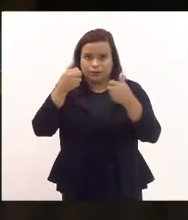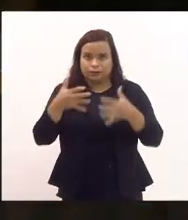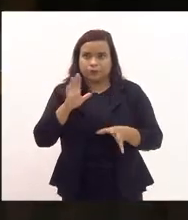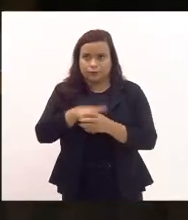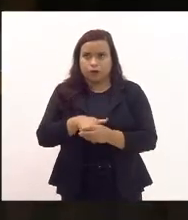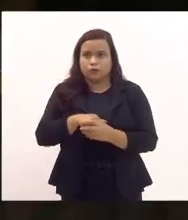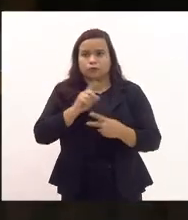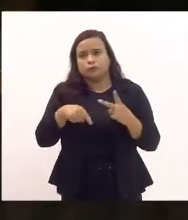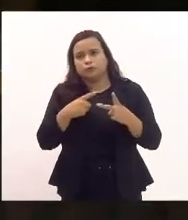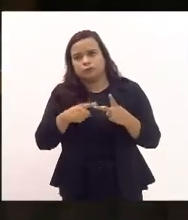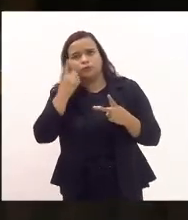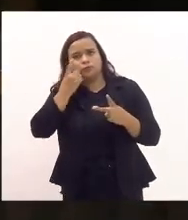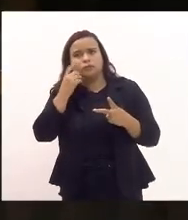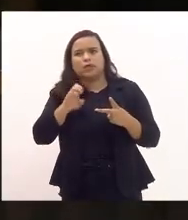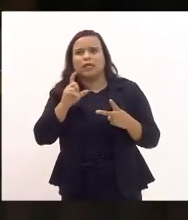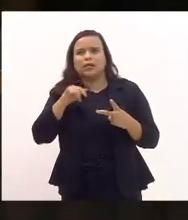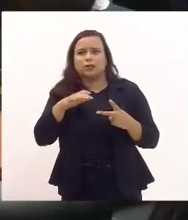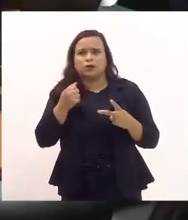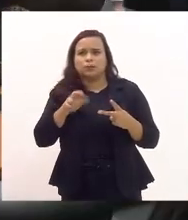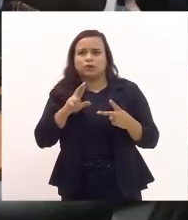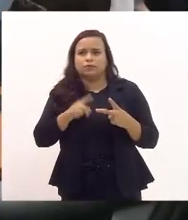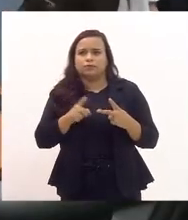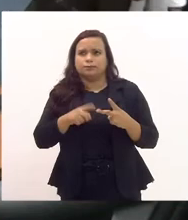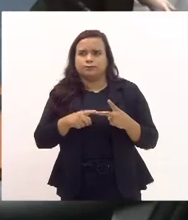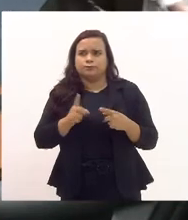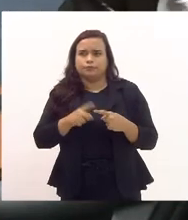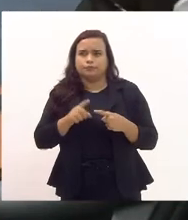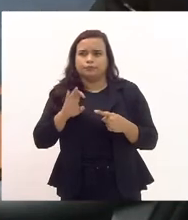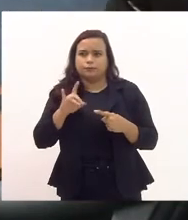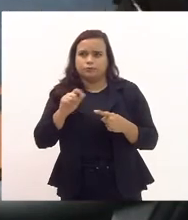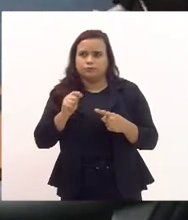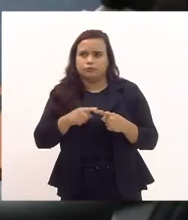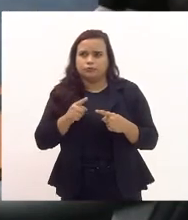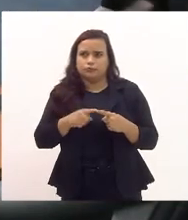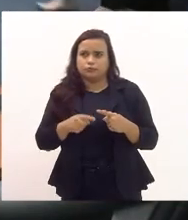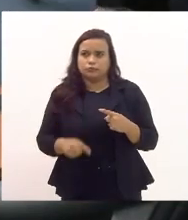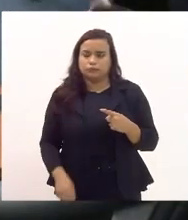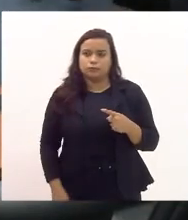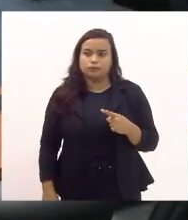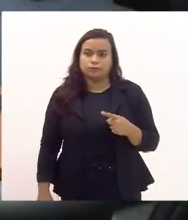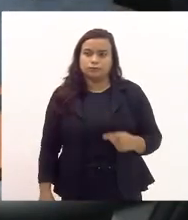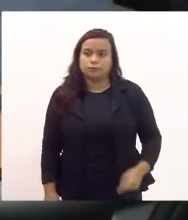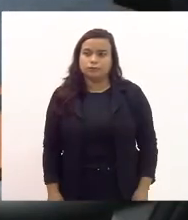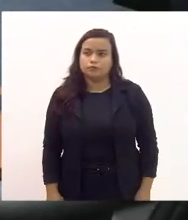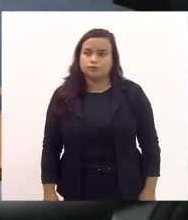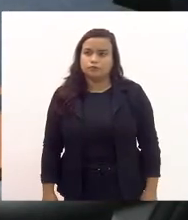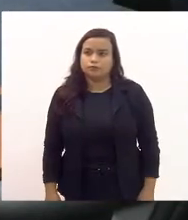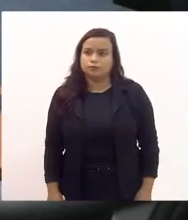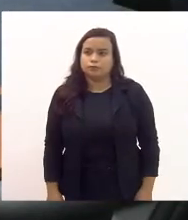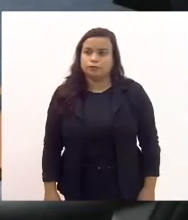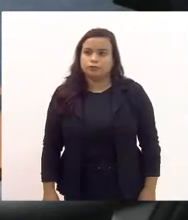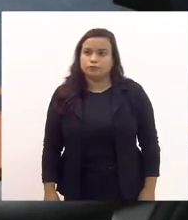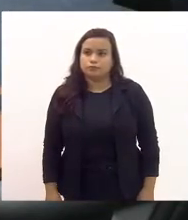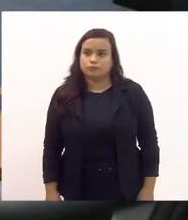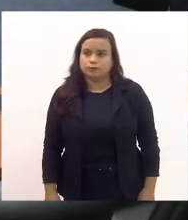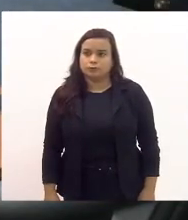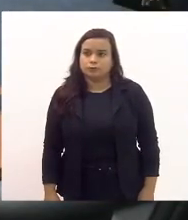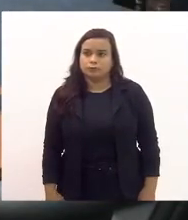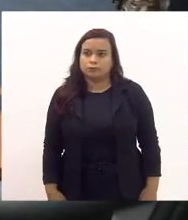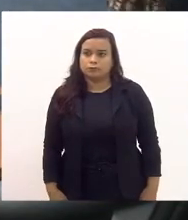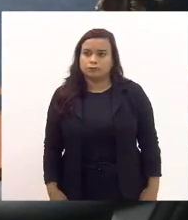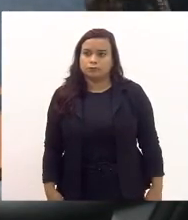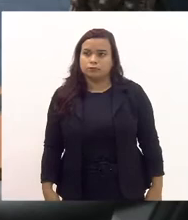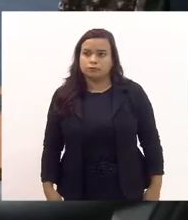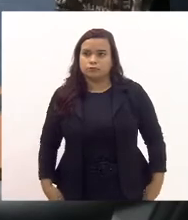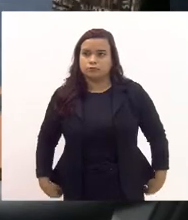seguida Deputado Aliomar ah tá que bom E aí